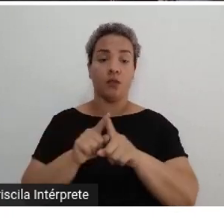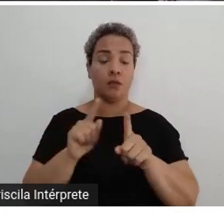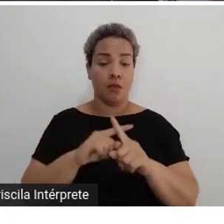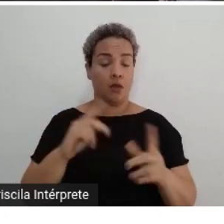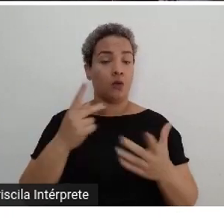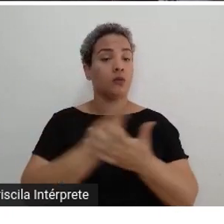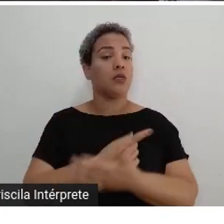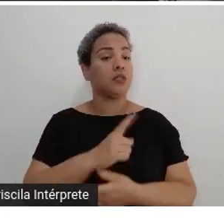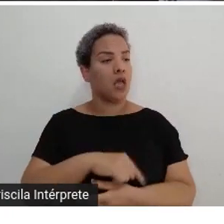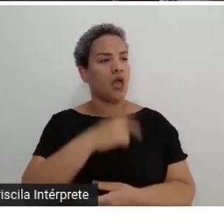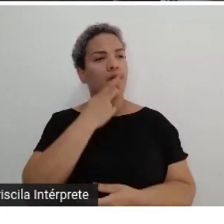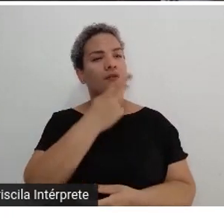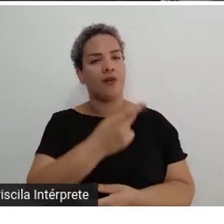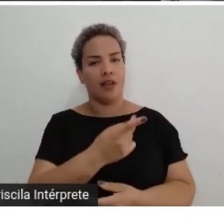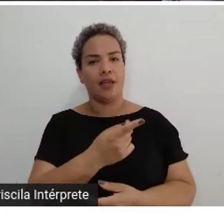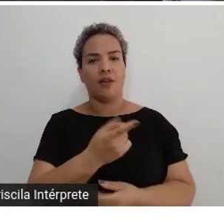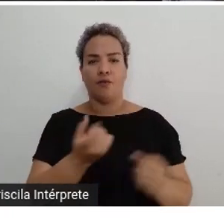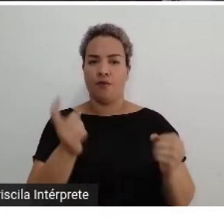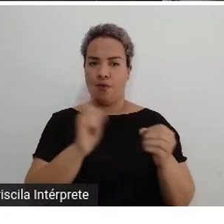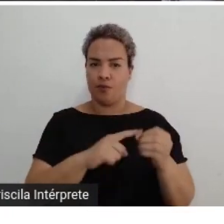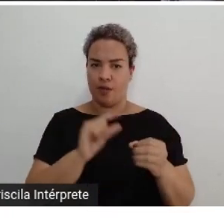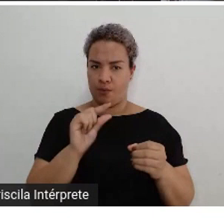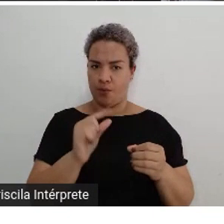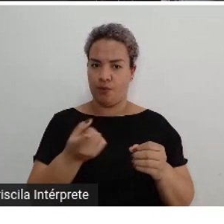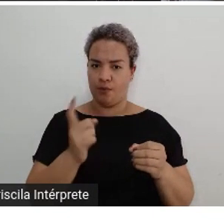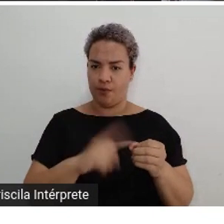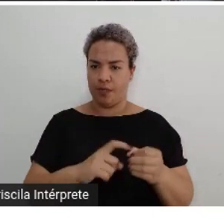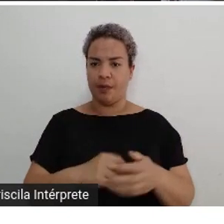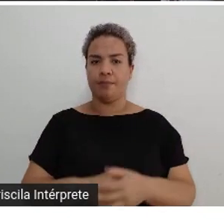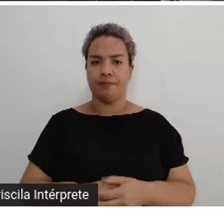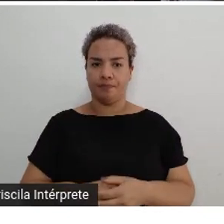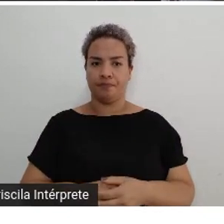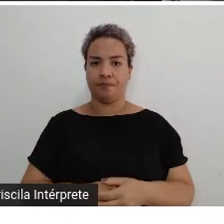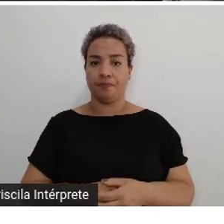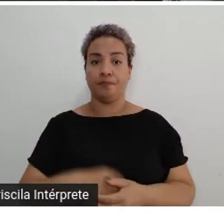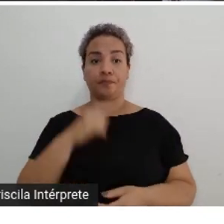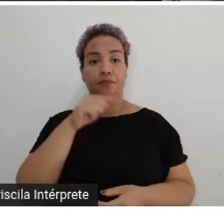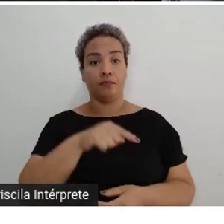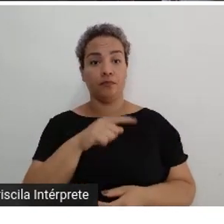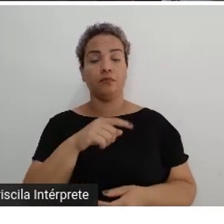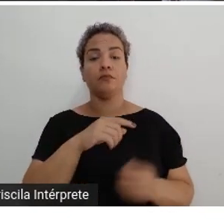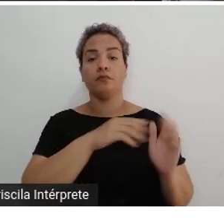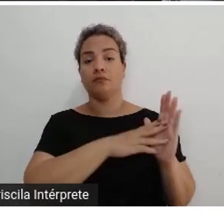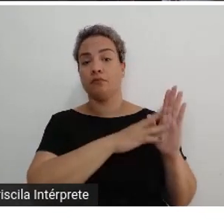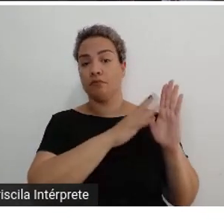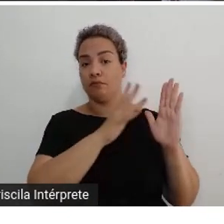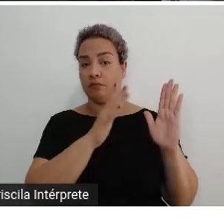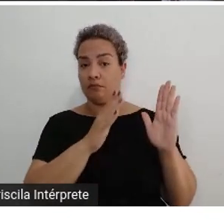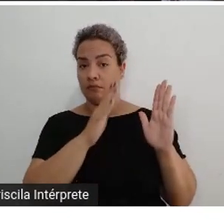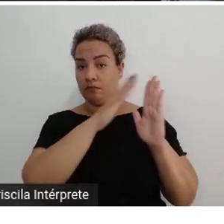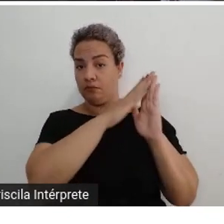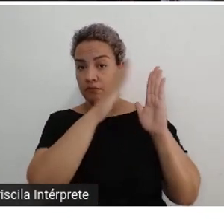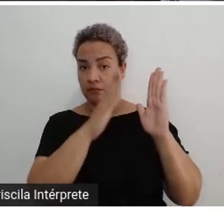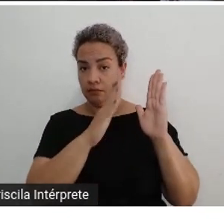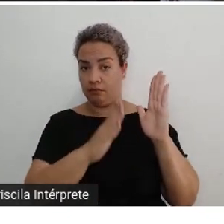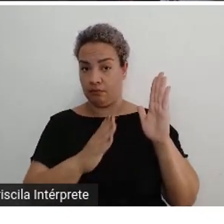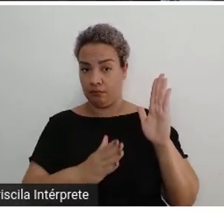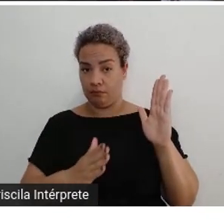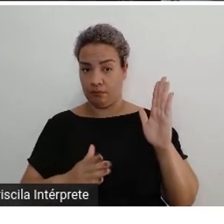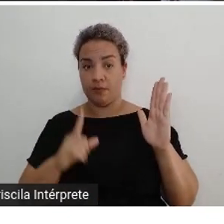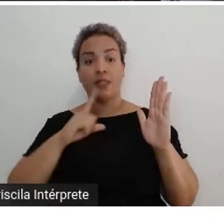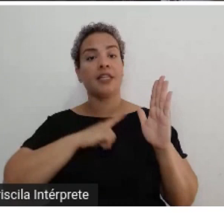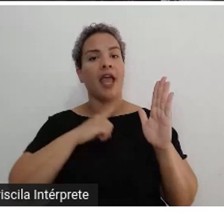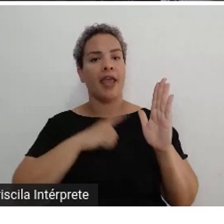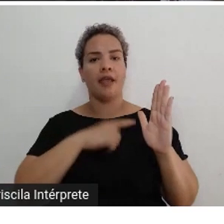eu comentei, vou voltar aqui um pouquinho. Nesse fluxo aqui da jornada, nós temos o mapeamento como se fosse um carimbo,